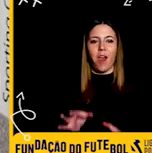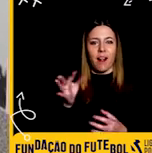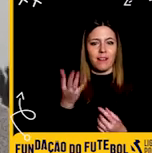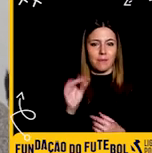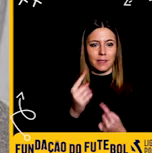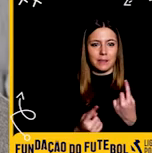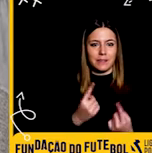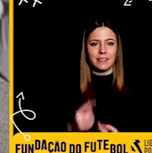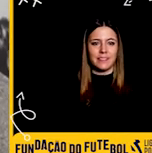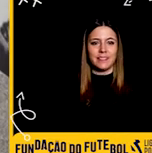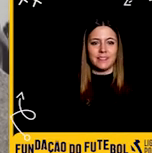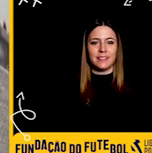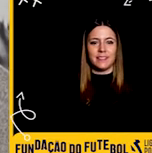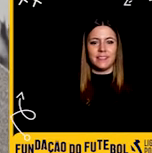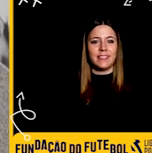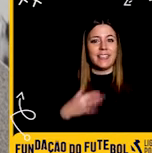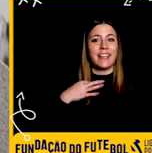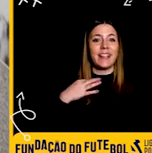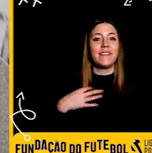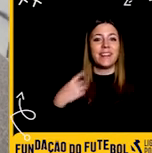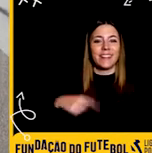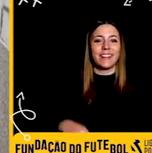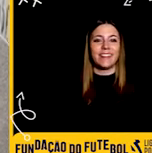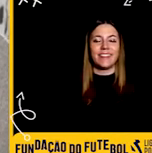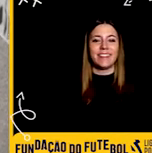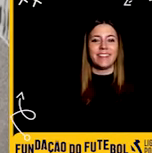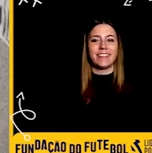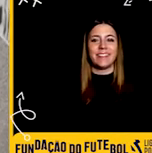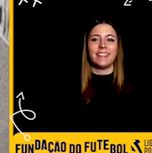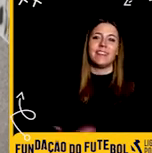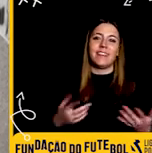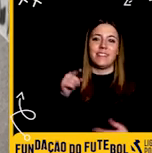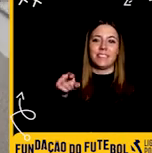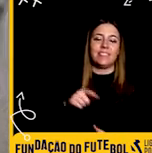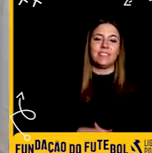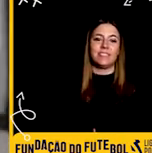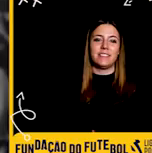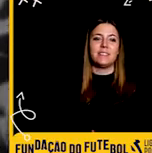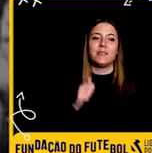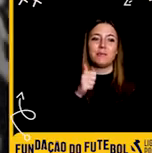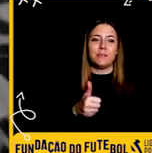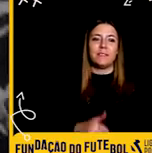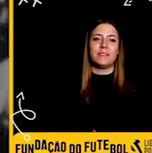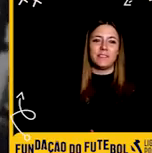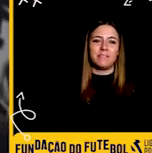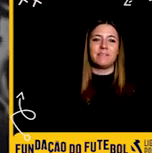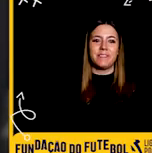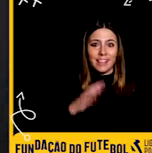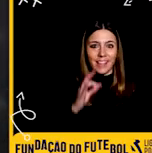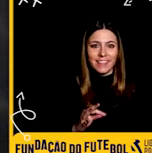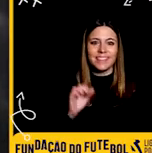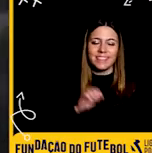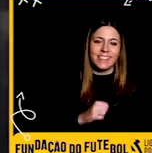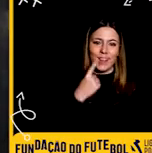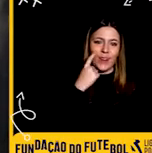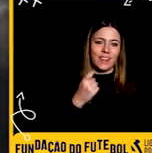Mais alguma dica? Tinha cabelo na altura ainda. Estou indecisa. Ah, então é este aqui. Boa. É este. Ah,